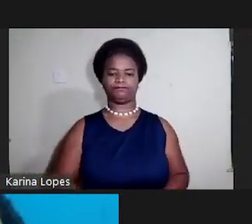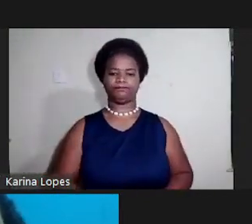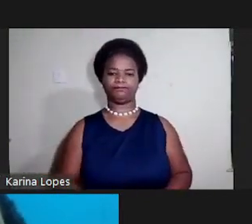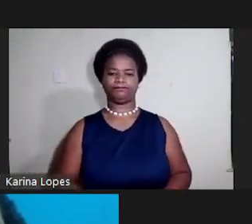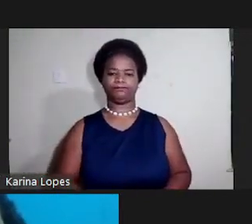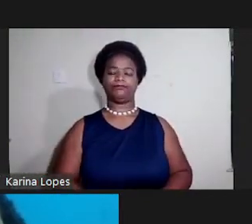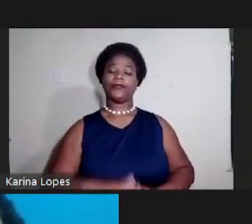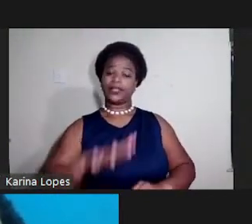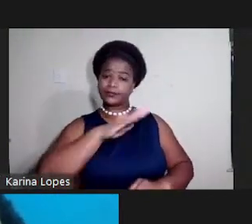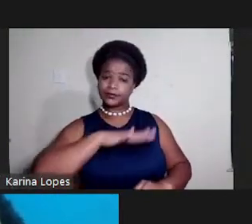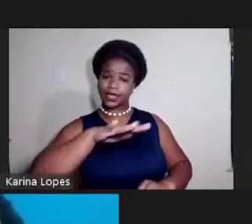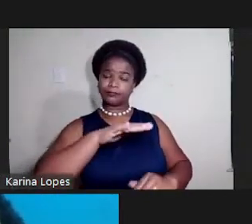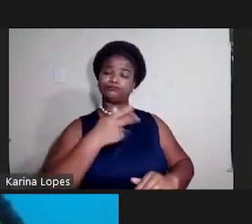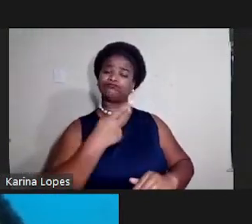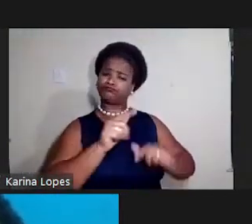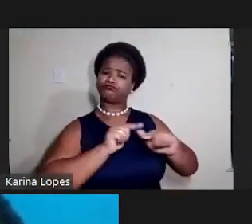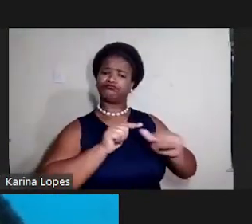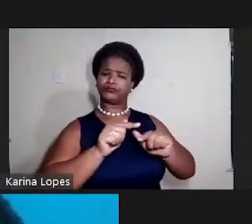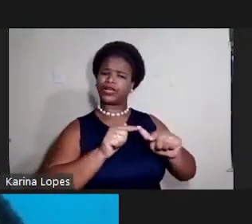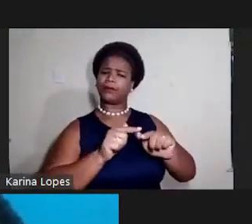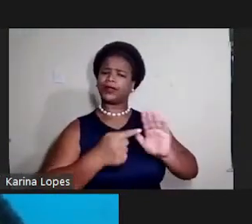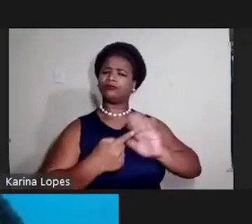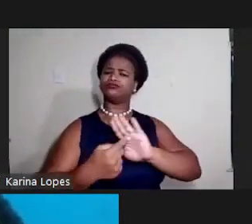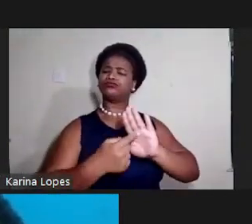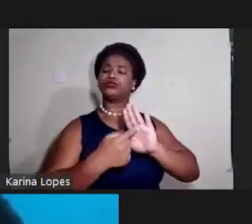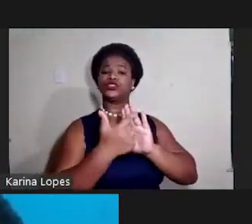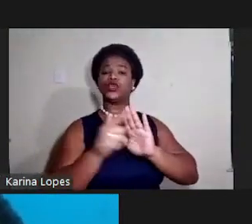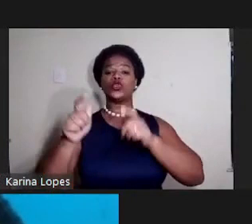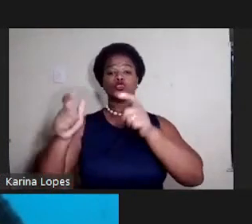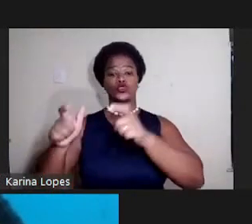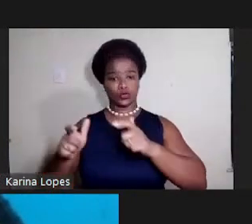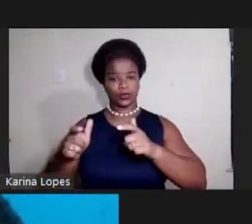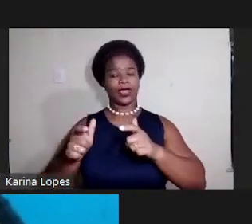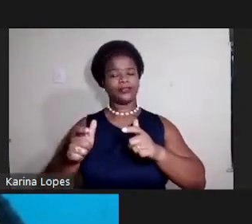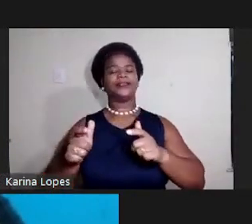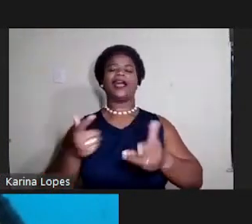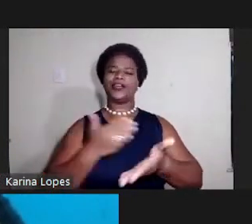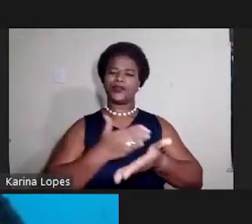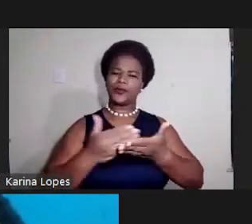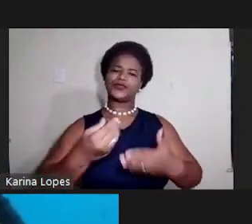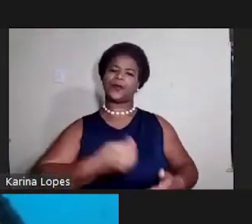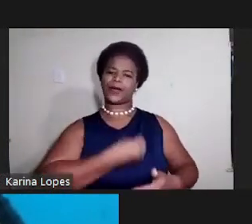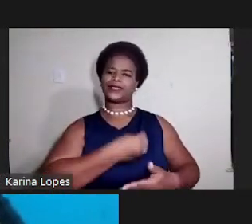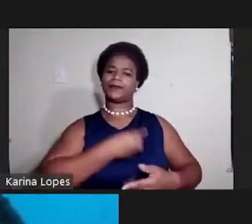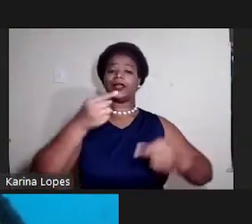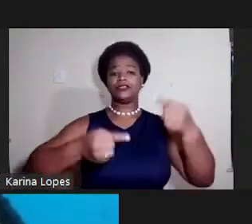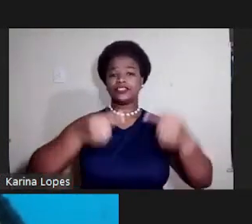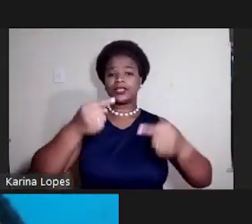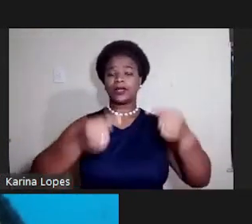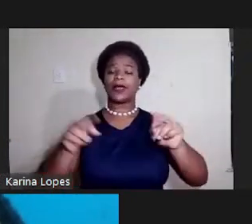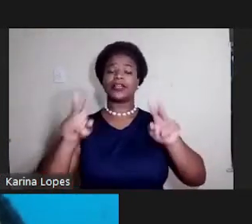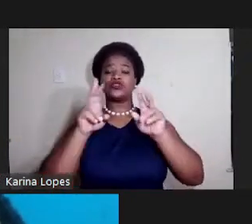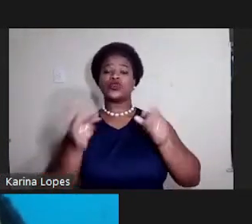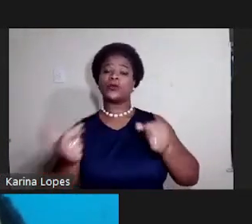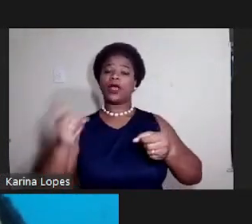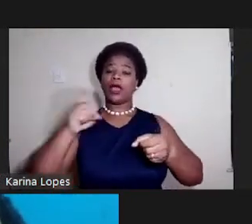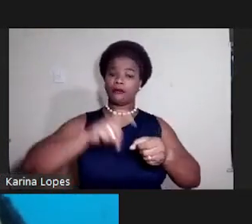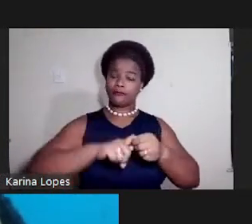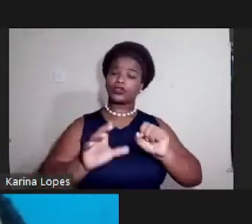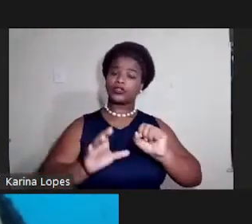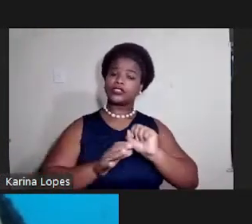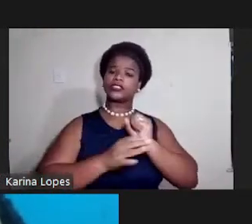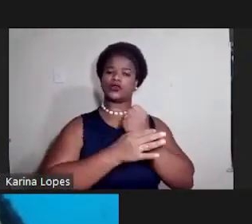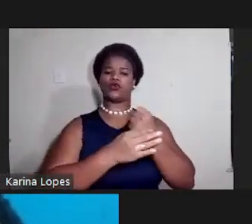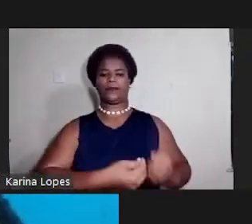seu trabalho repercutiu em outras instâncias, levando-a a participar de debates sobre o retorno presencial seguro no município de Juiz de Fora